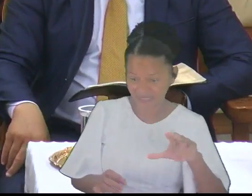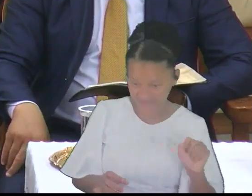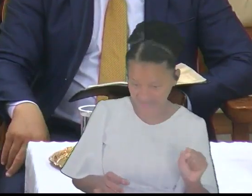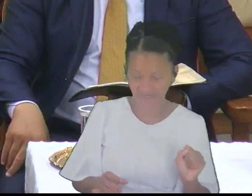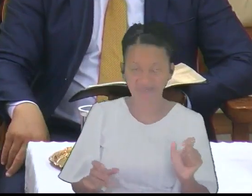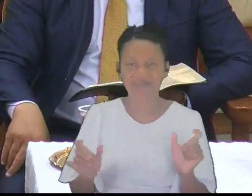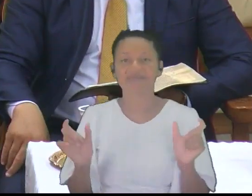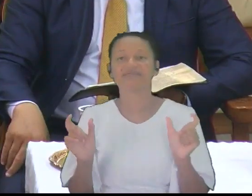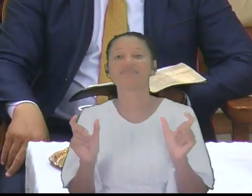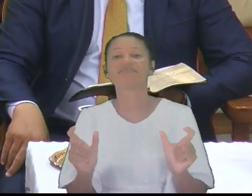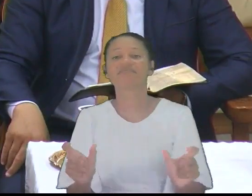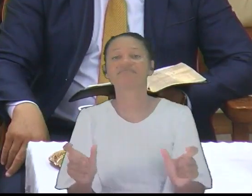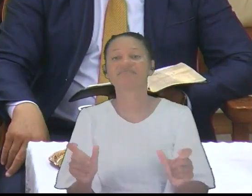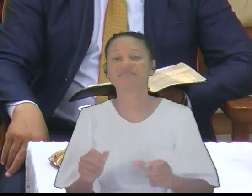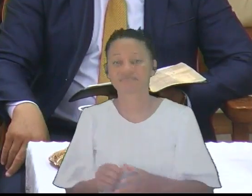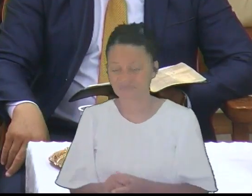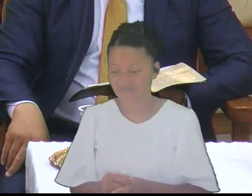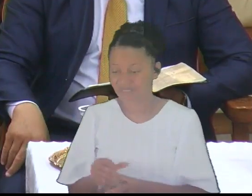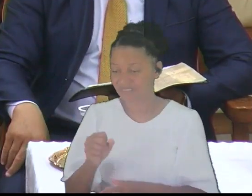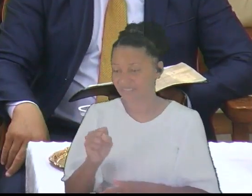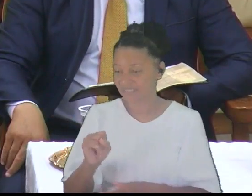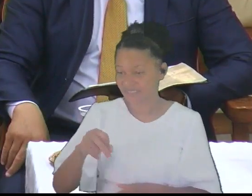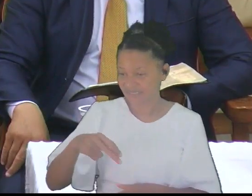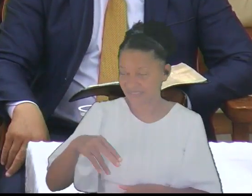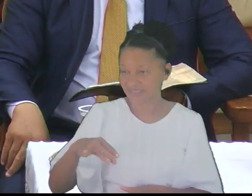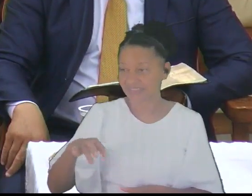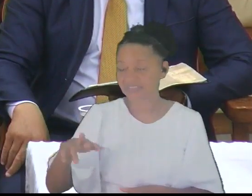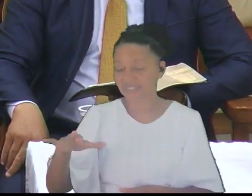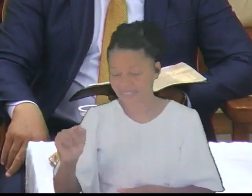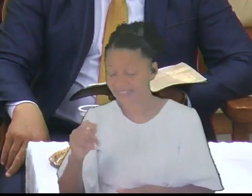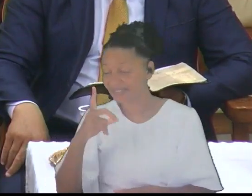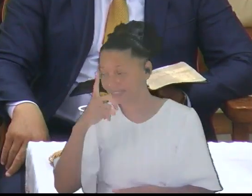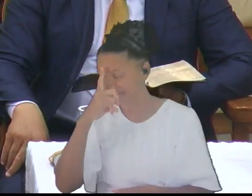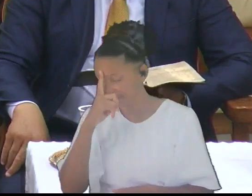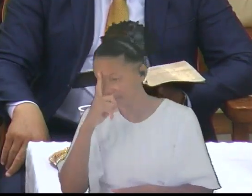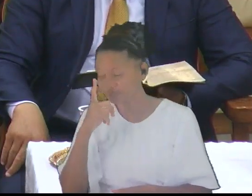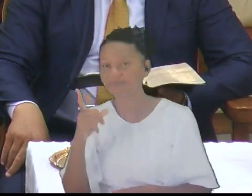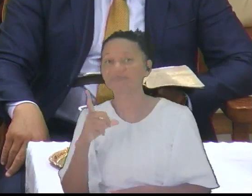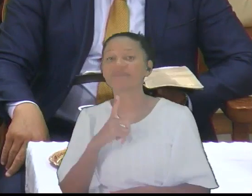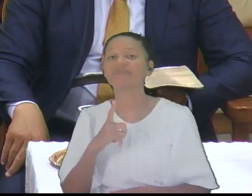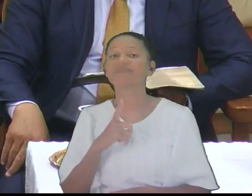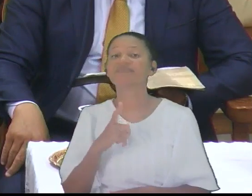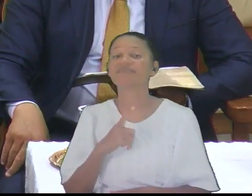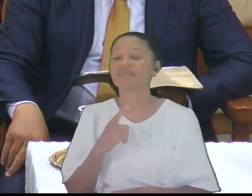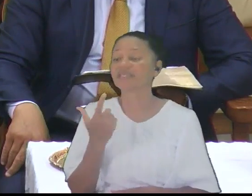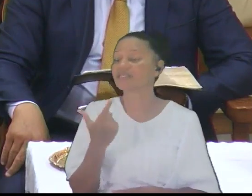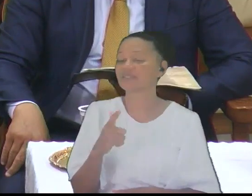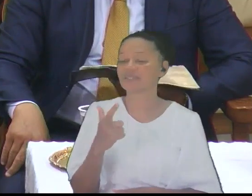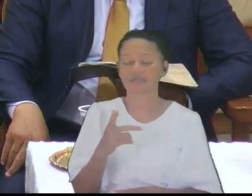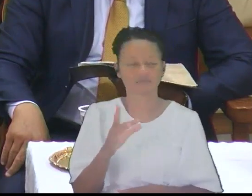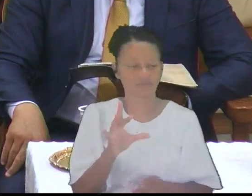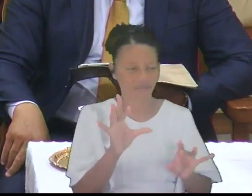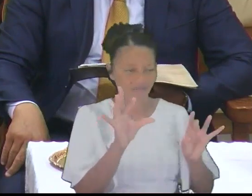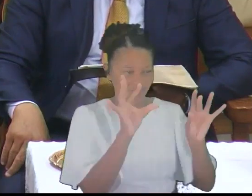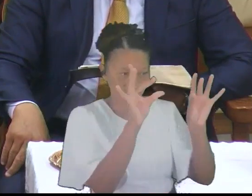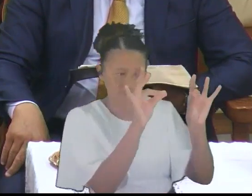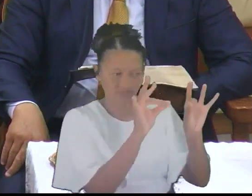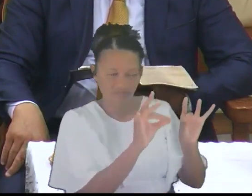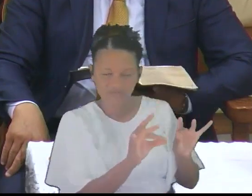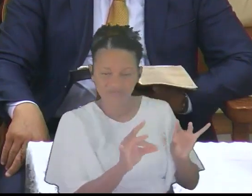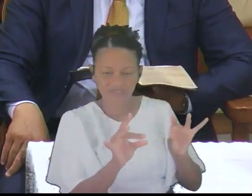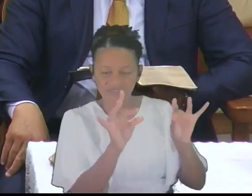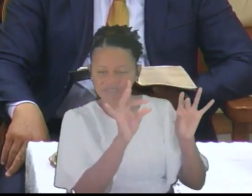sem cera. Então, sincero vem de sincere em latim, que quer dizer sem cera. Aleluia, quer dizer